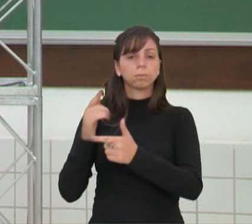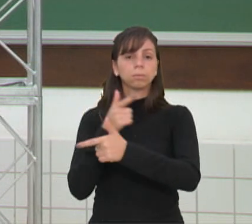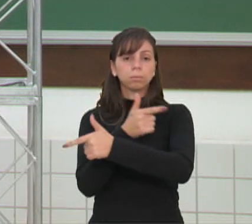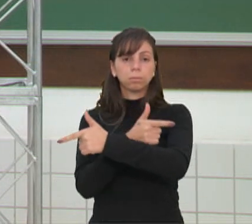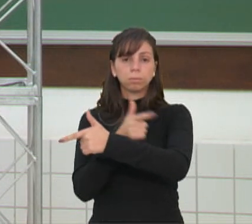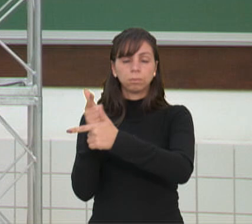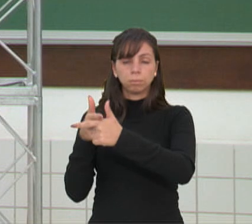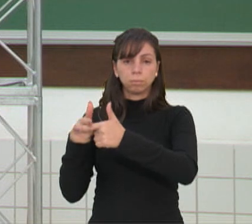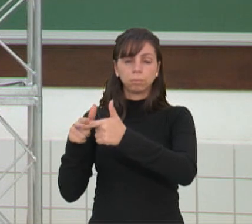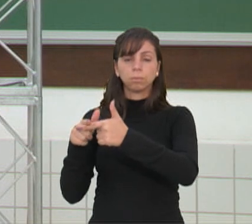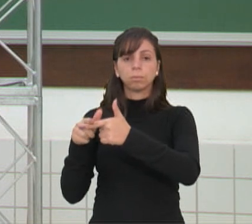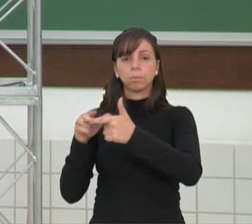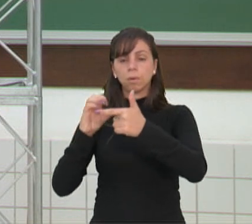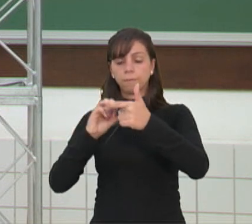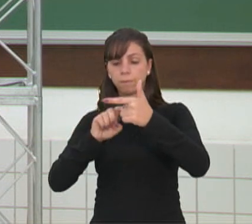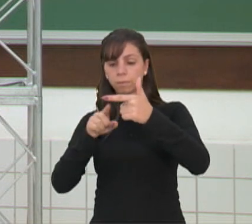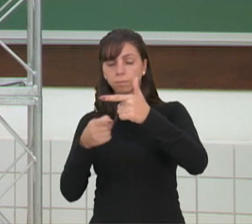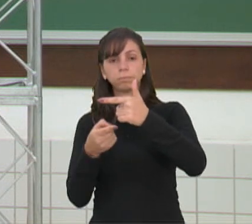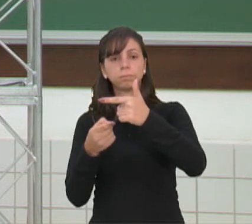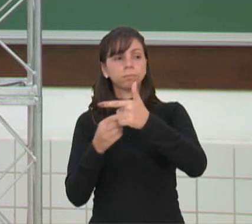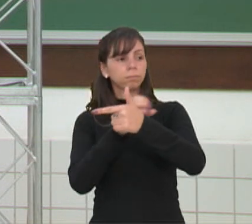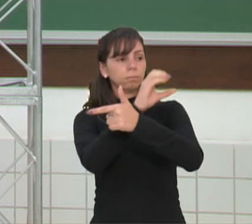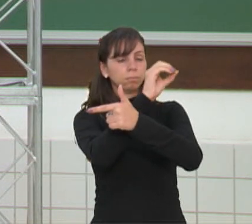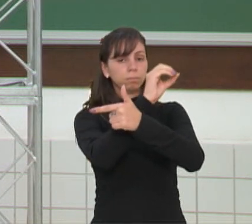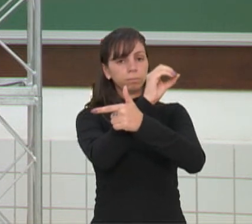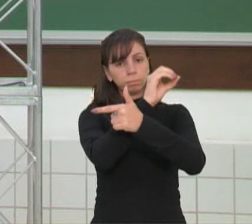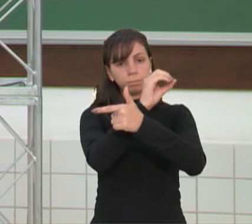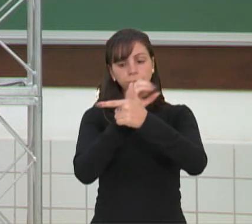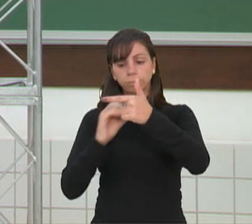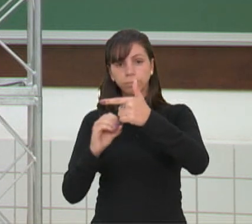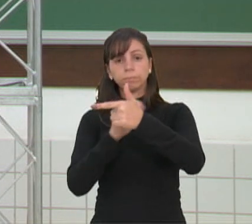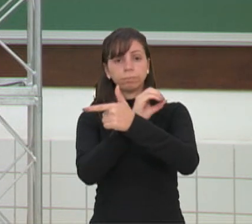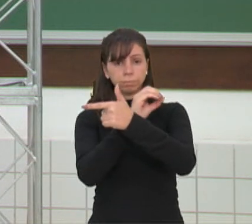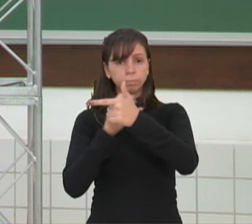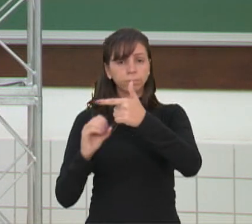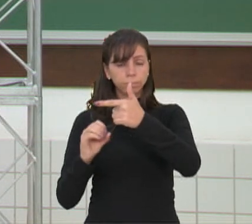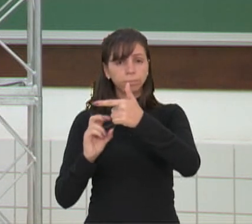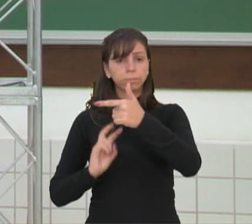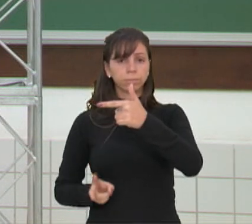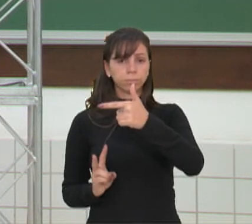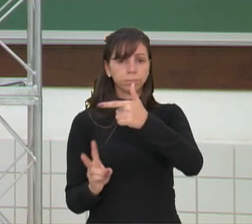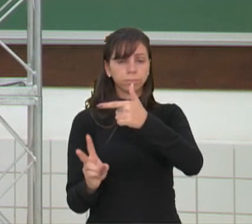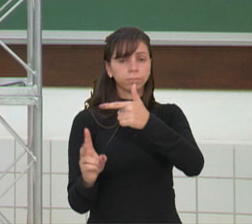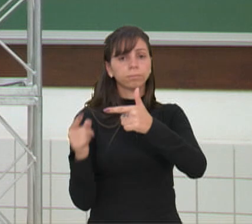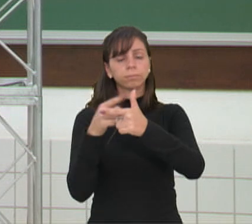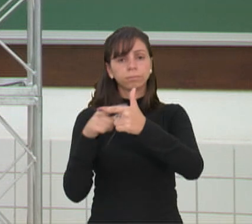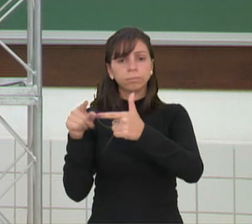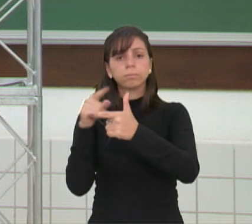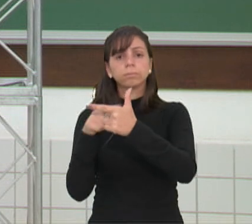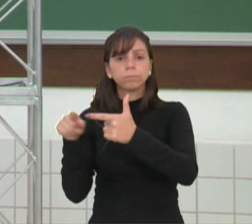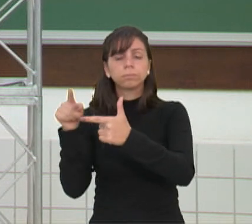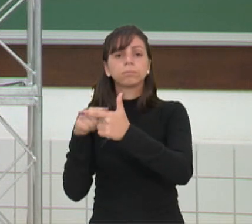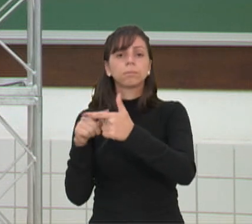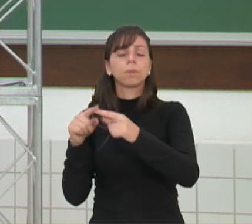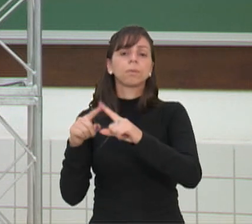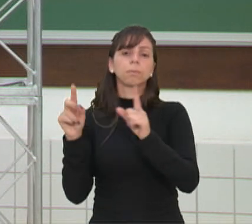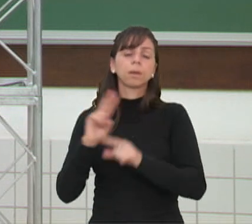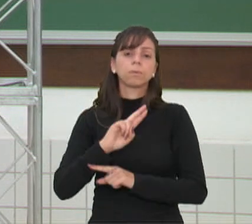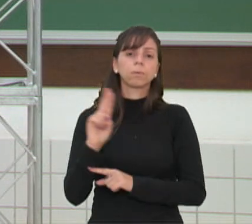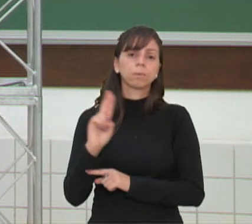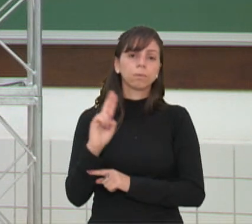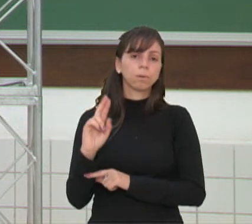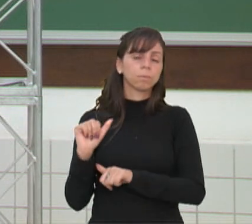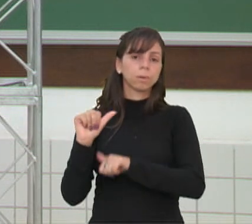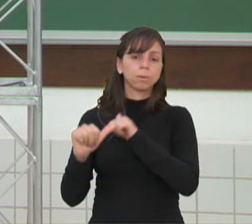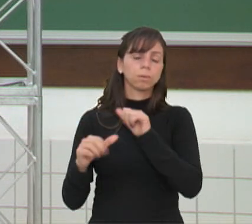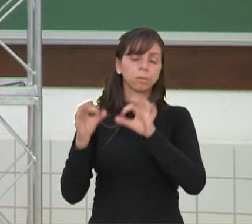é, bota vírgula e acrescenta um zero, acrescenta mais um zero, acrescenta mais um zero. E vai fazendo a divisão. Só que aqui o professor está usando os